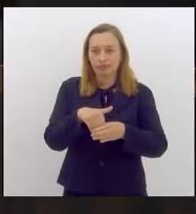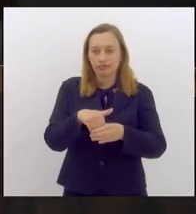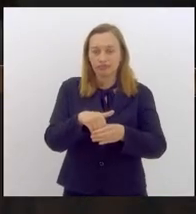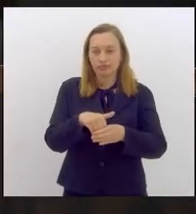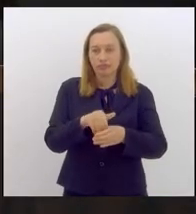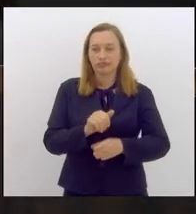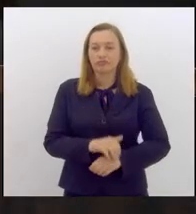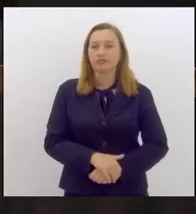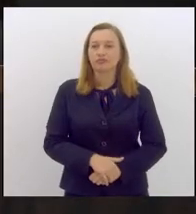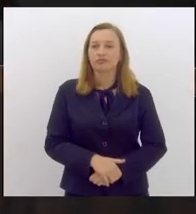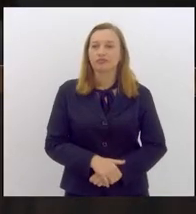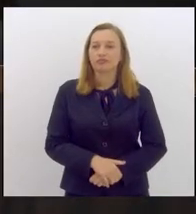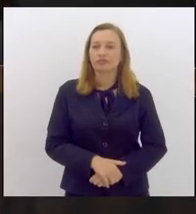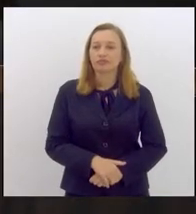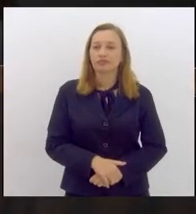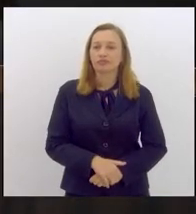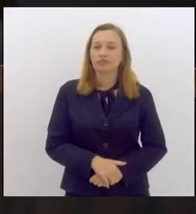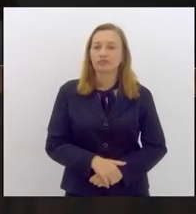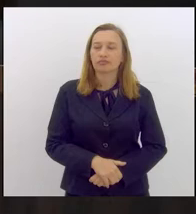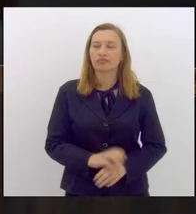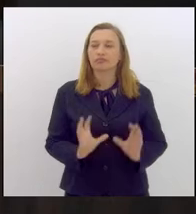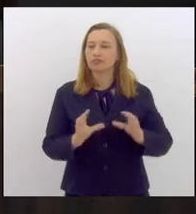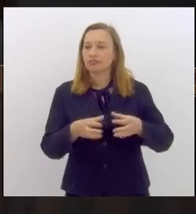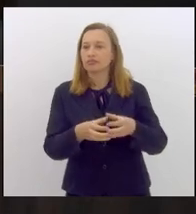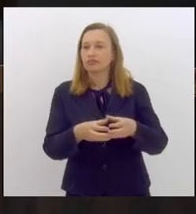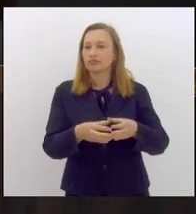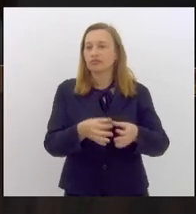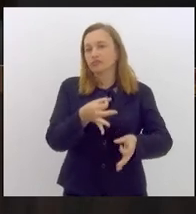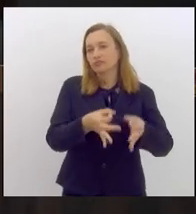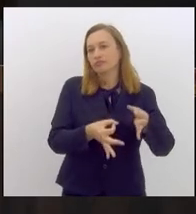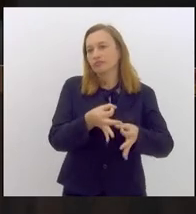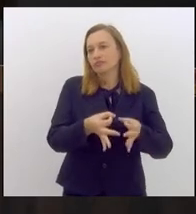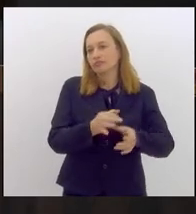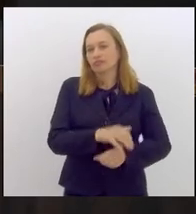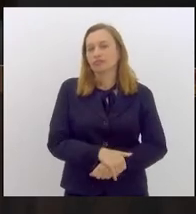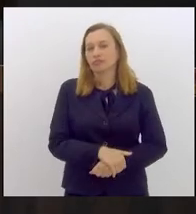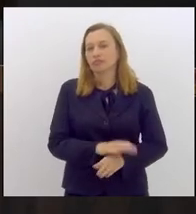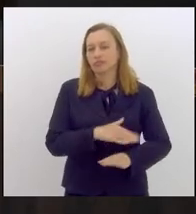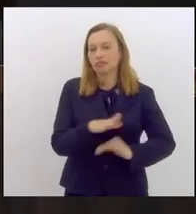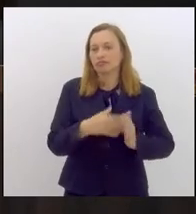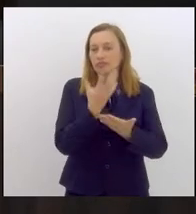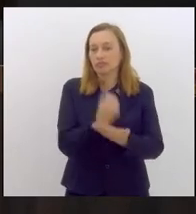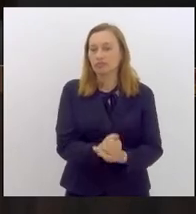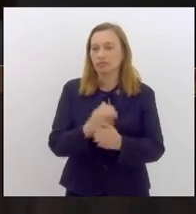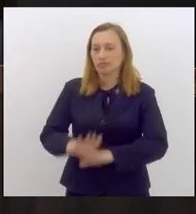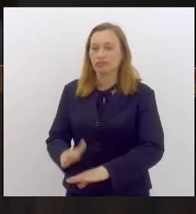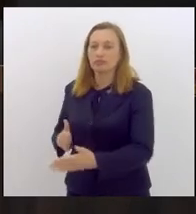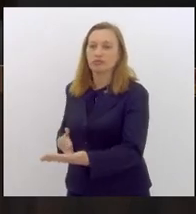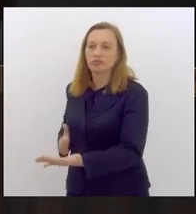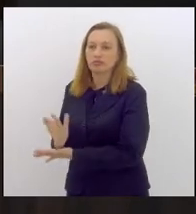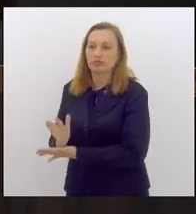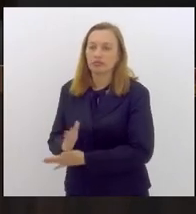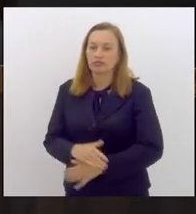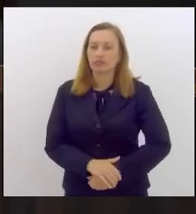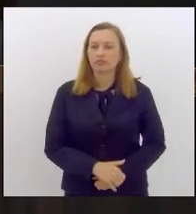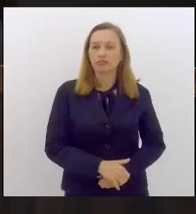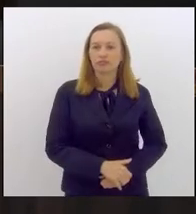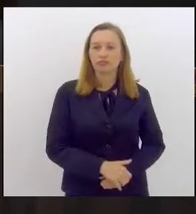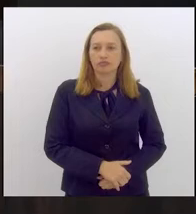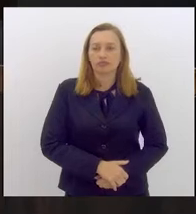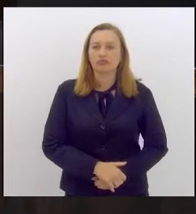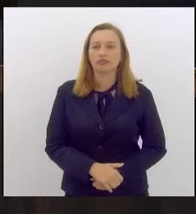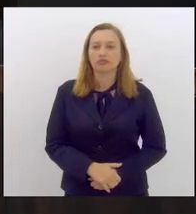pareceres da Comissão de Constituição e Justiça. Senhores que aprovam, permaneçam como estão. Aprovado.